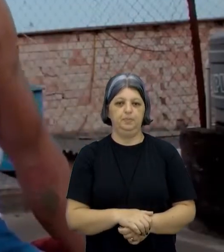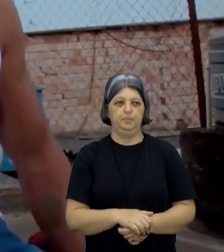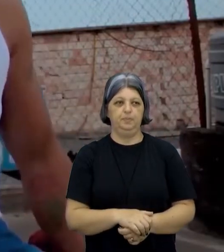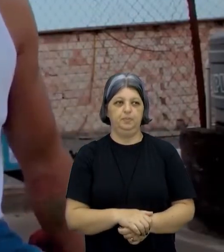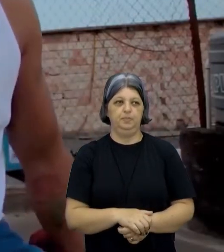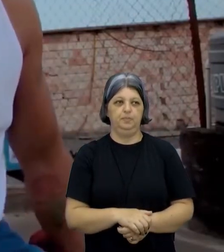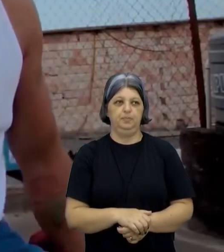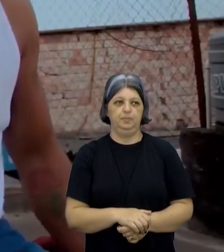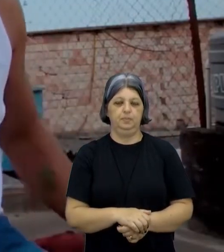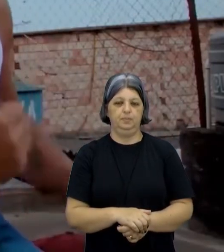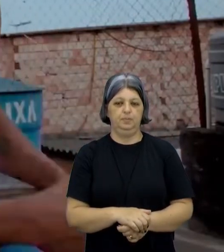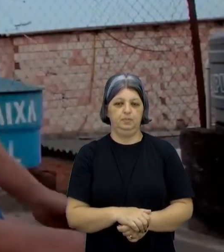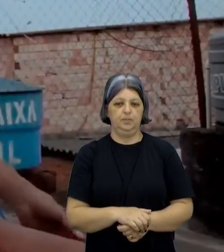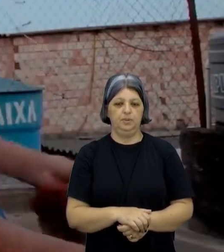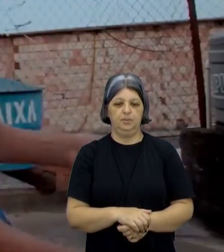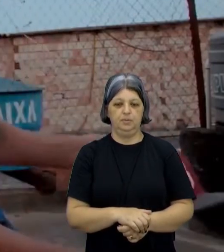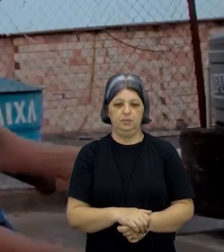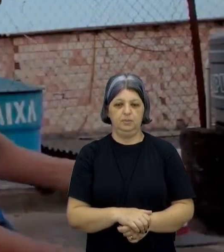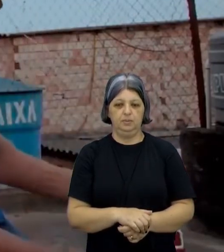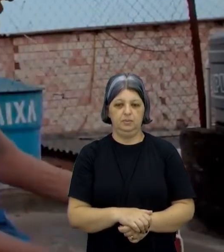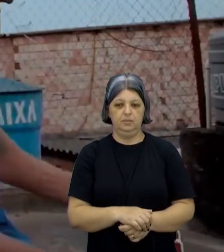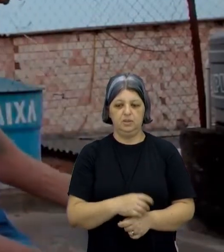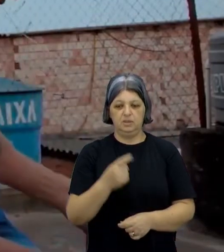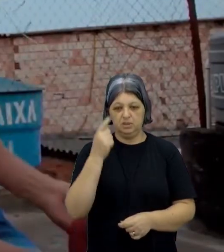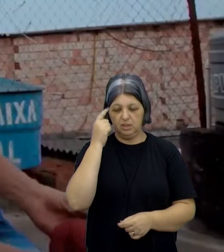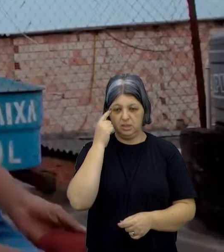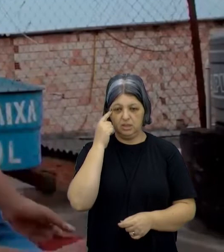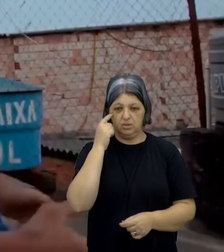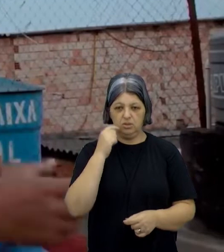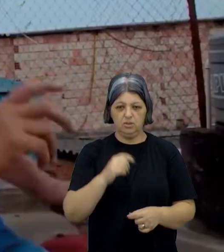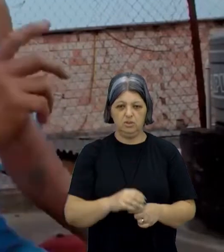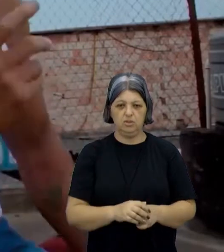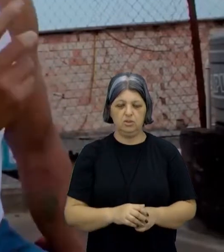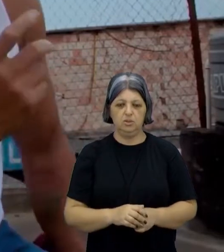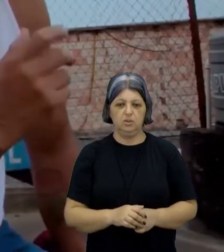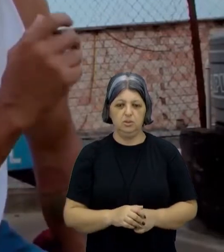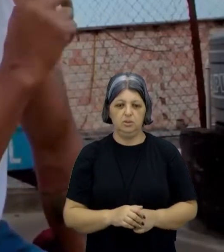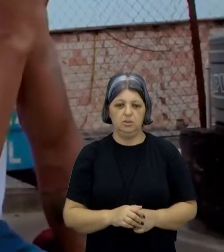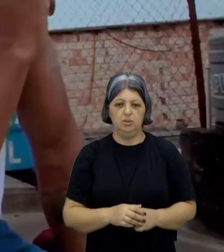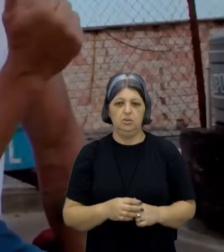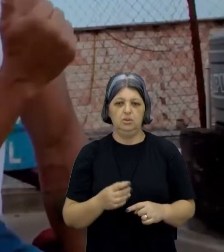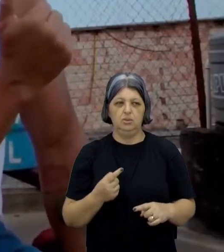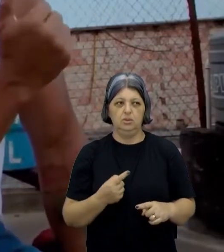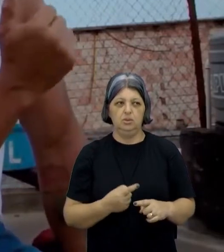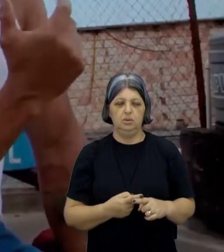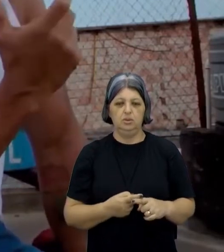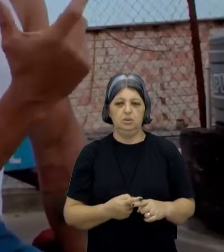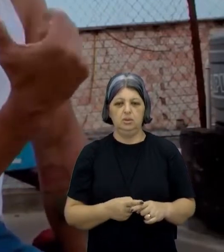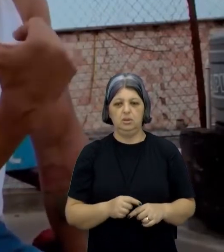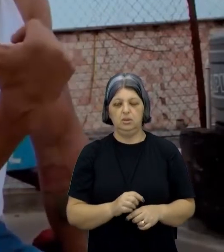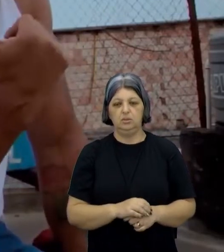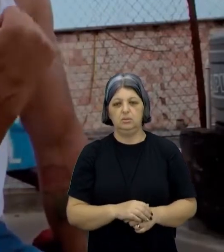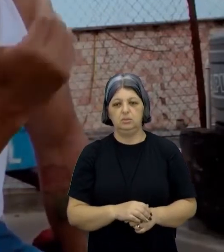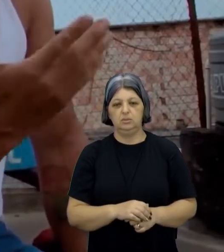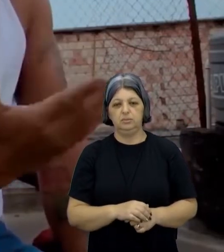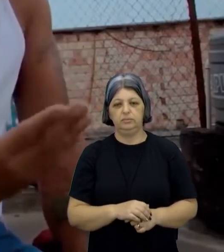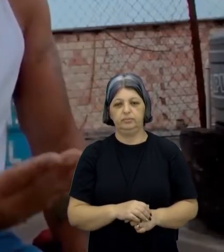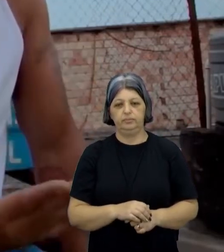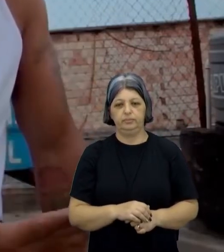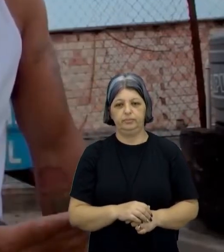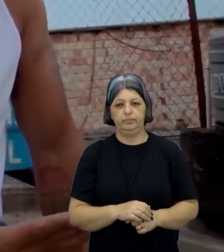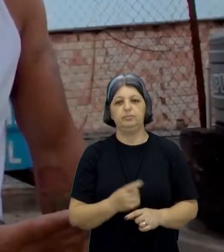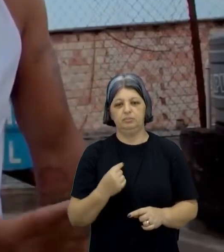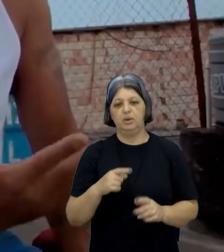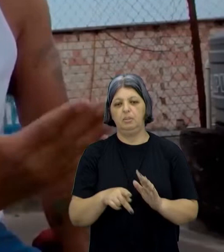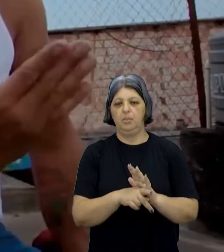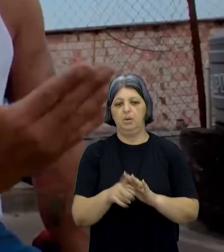A mente já está formada, tá ligado? É o convívio e a prática que vai lapidar